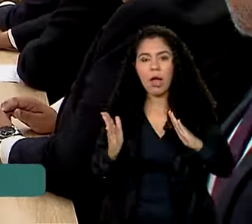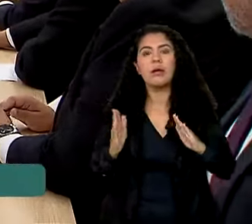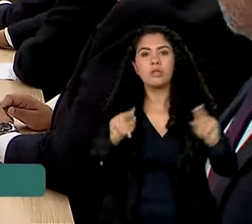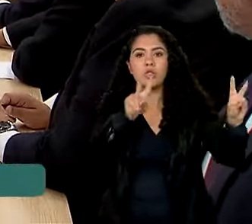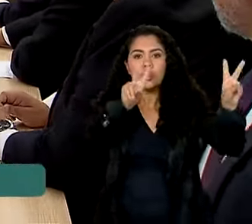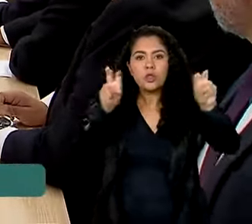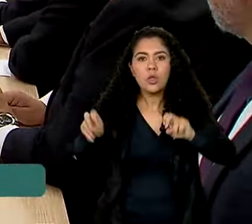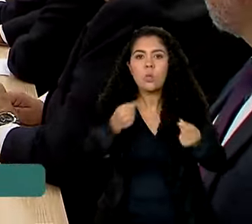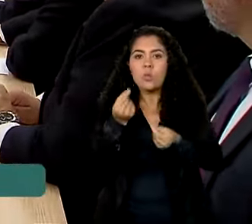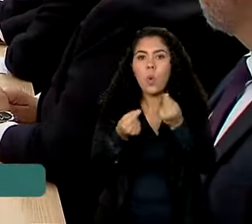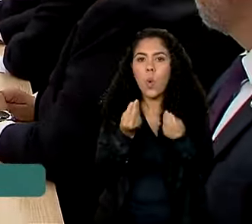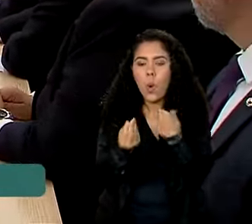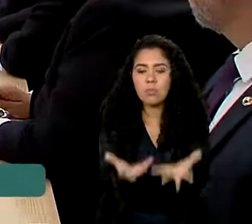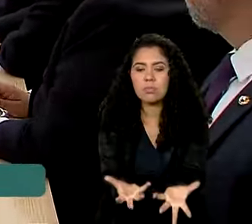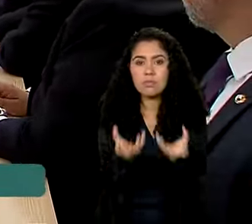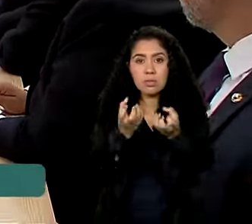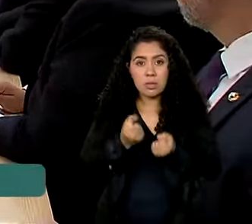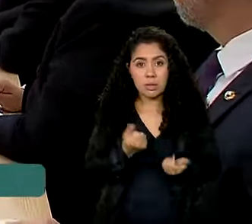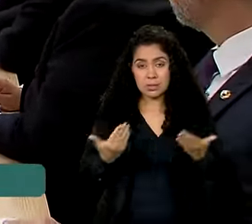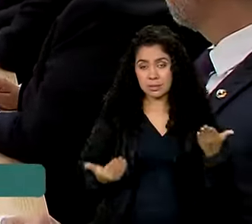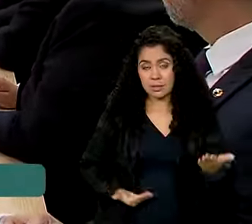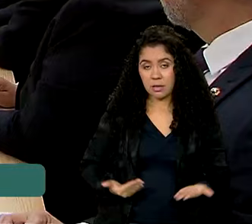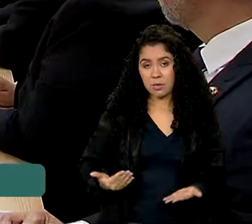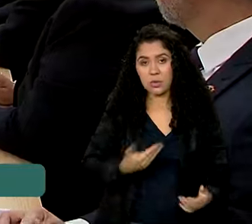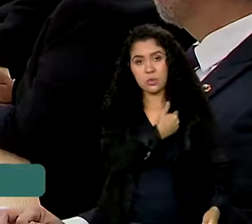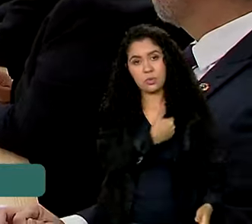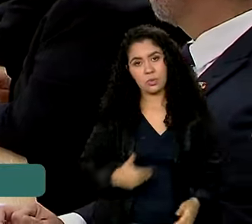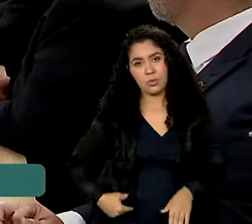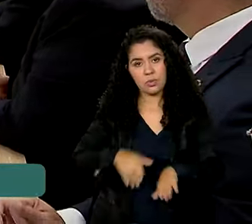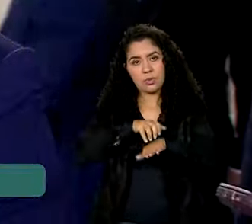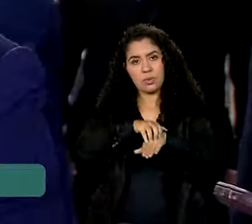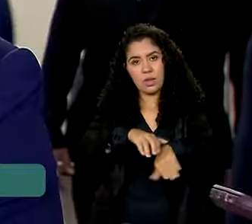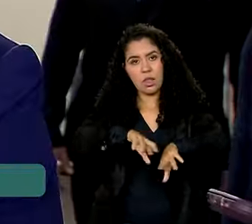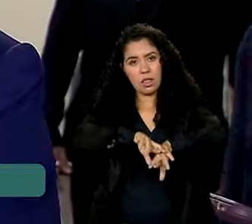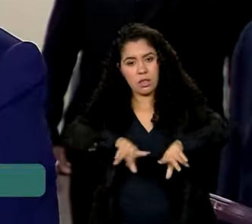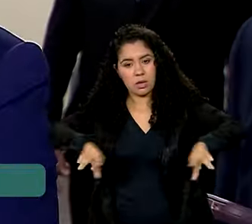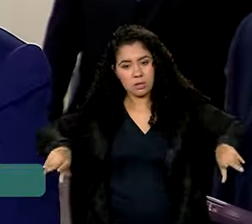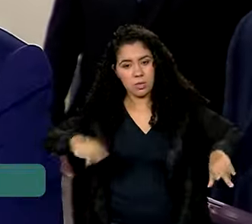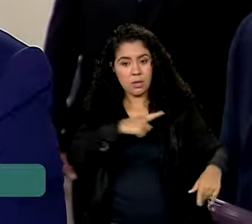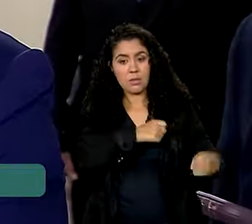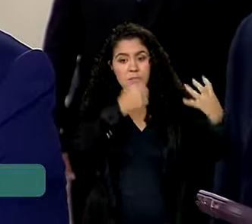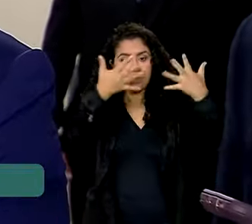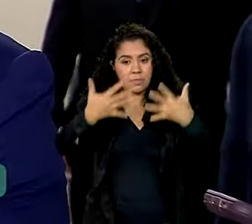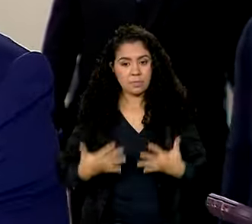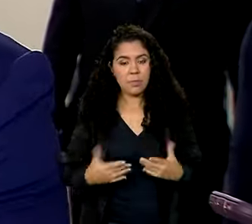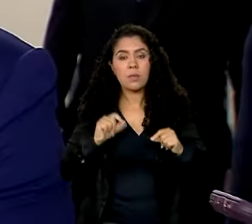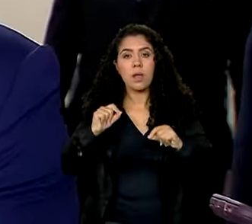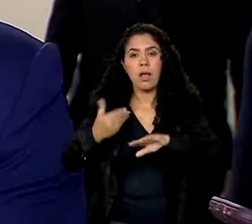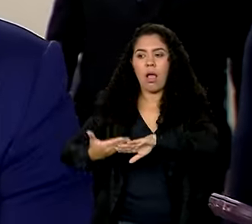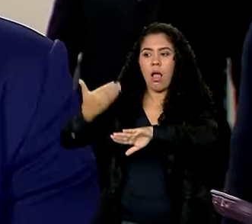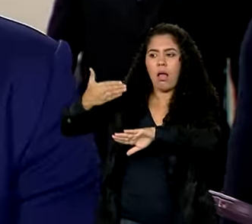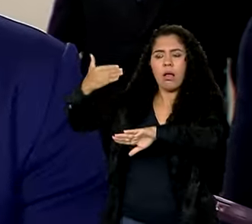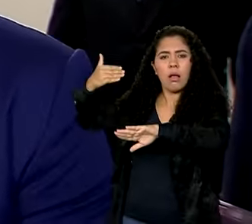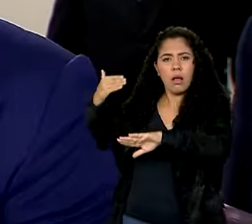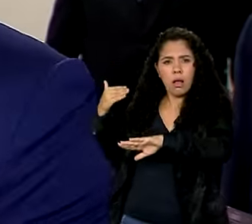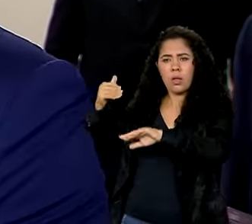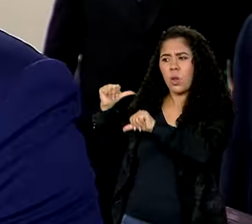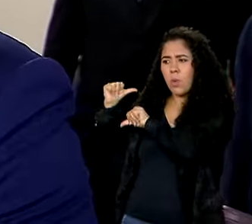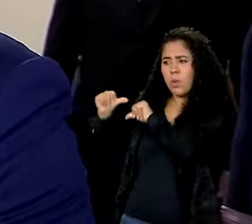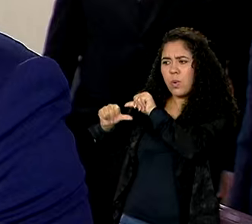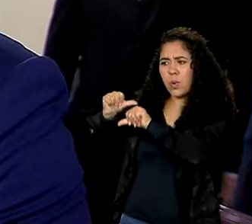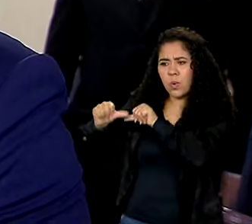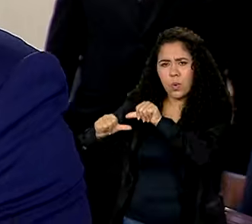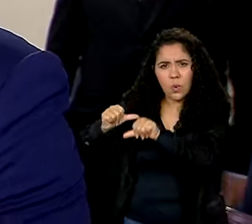das concessões de serviço público de transporte. Nós estamos pegando tudo aquilo que nós mudamos com relação às